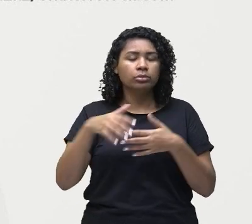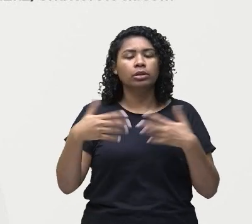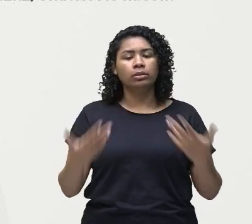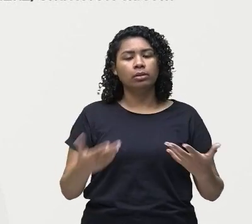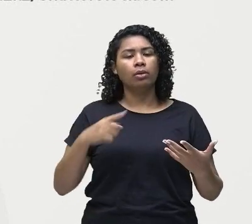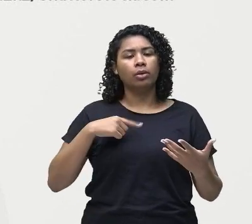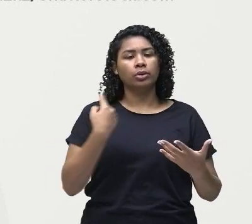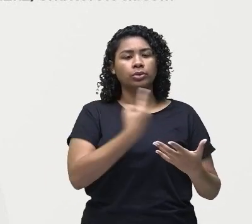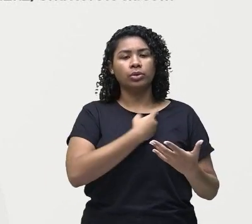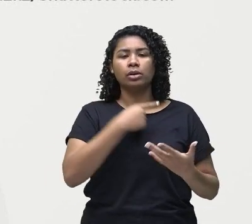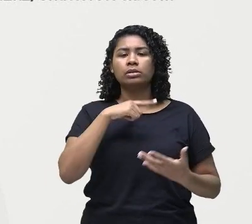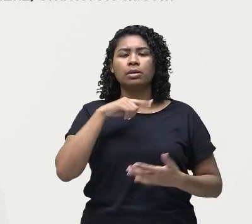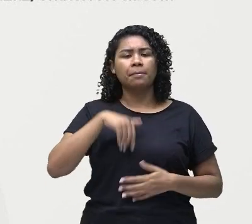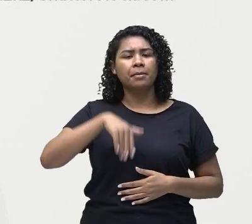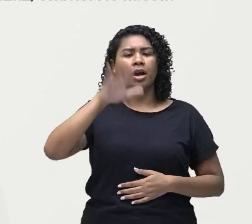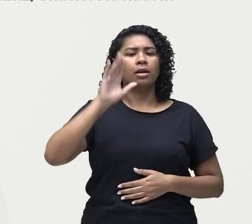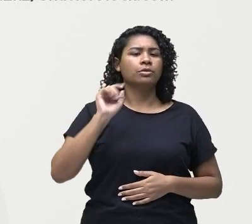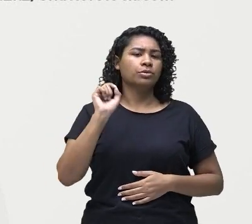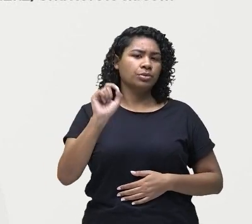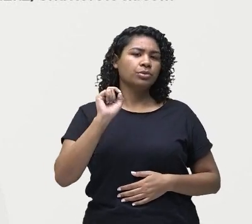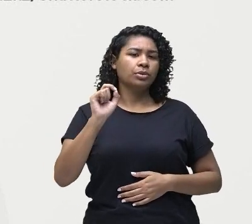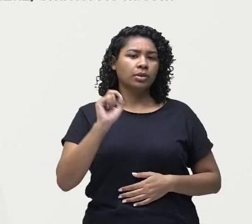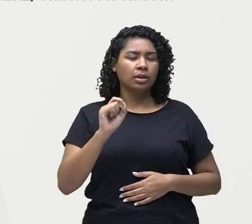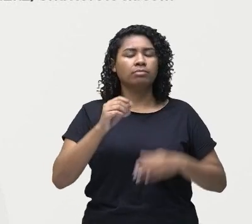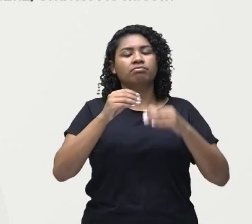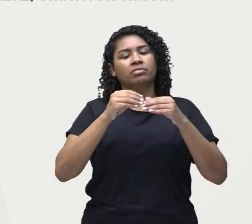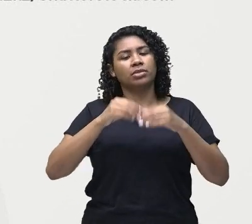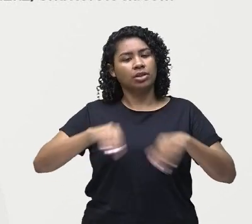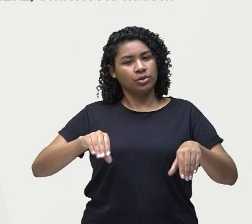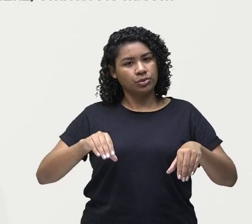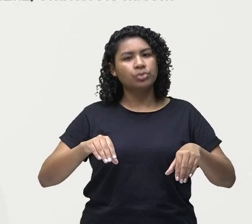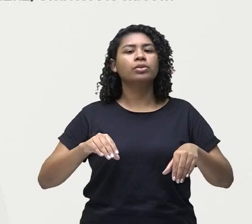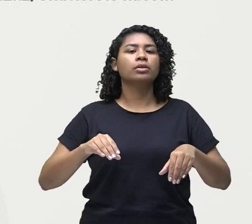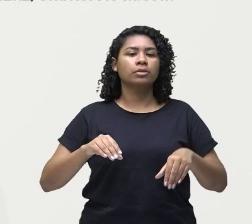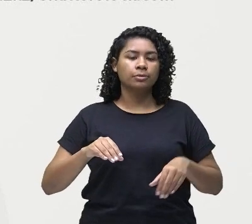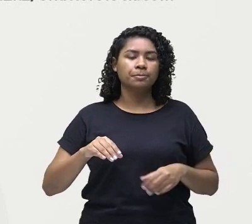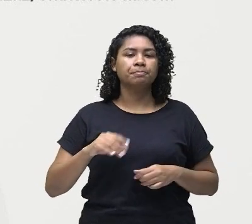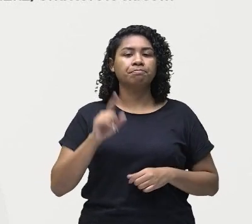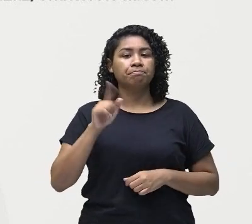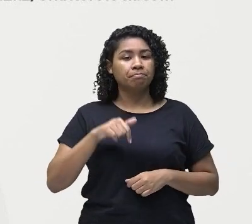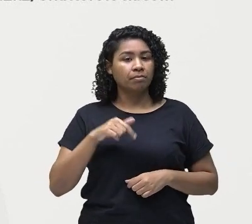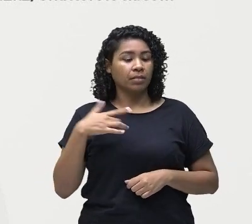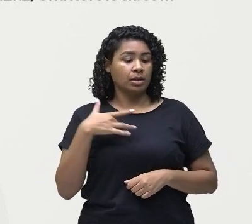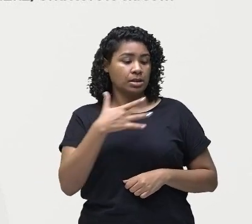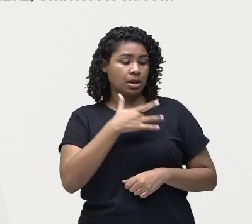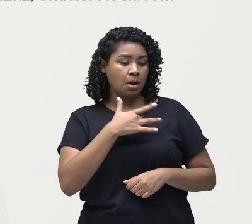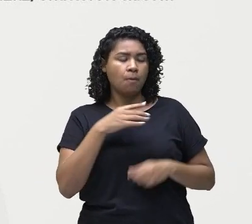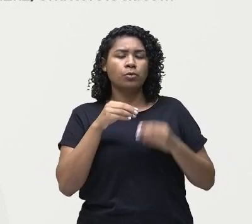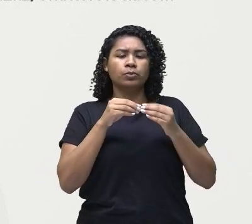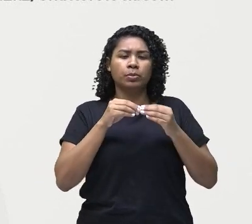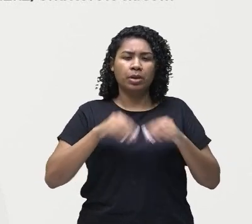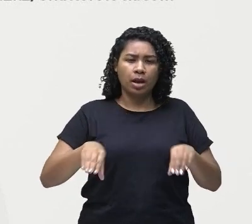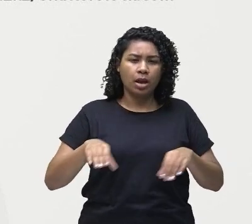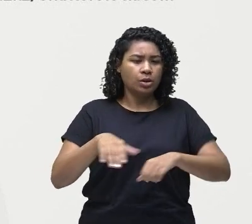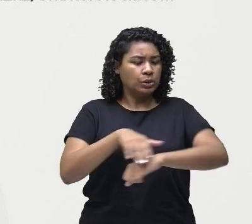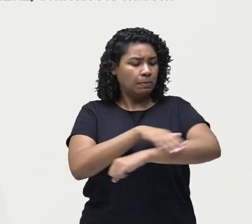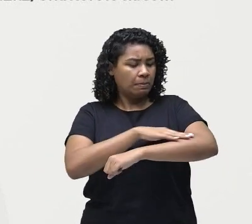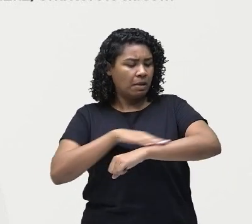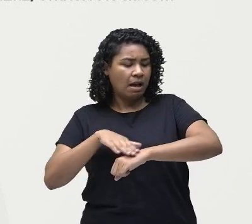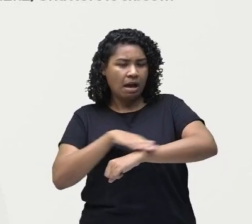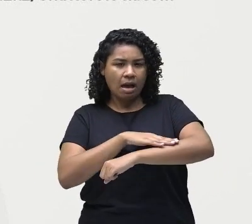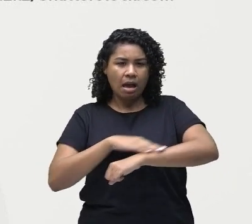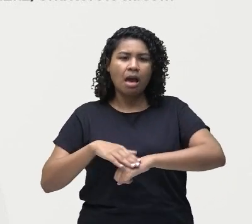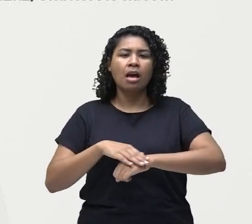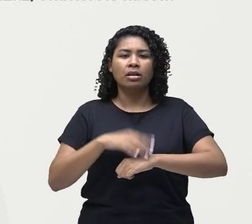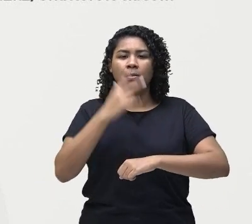aí mais impactos. Vimos aí que eles impactam tanto na nossa saúde como a pele, baixa a